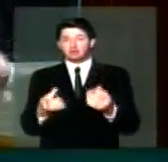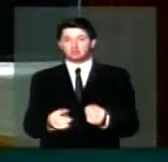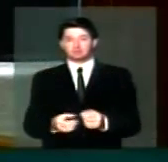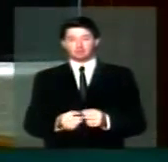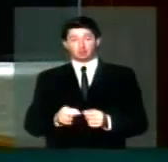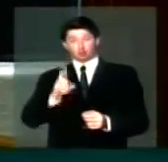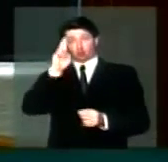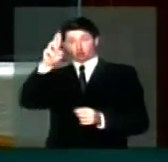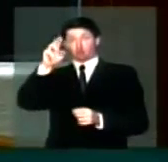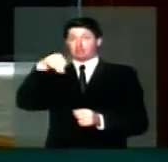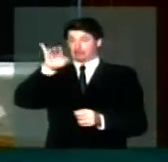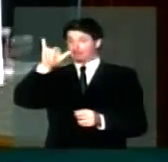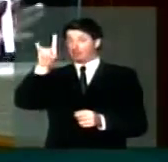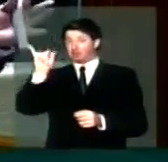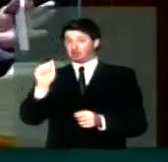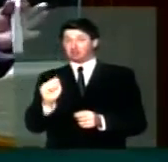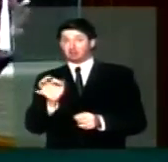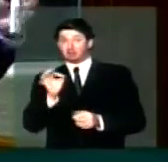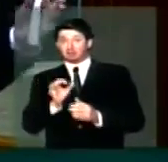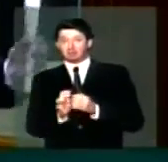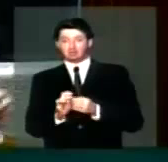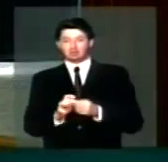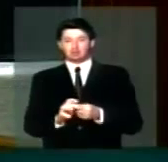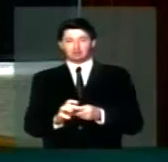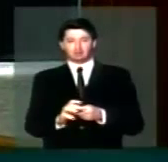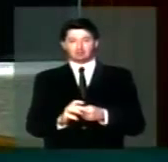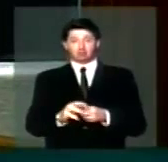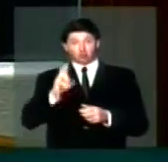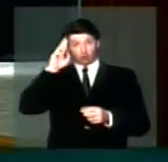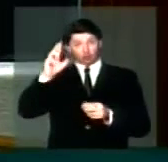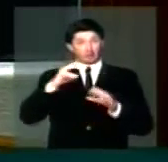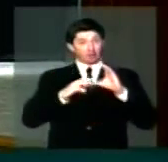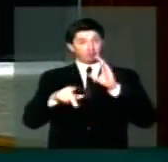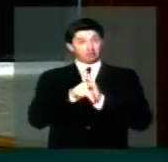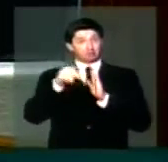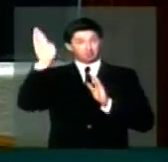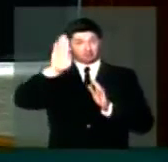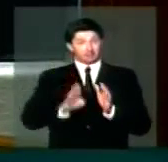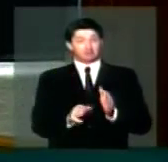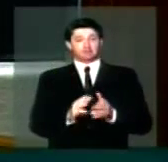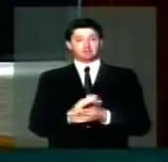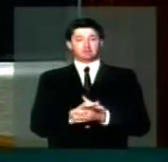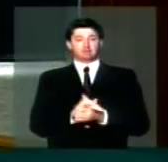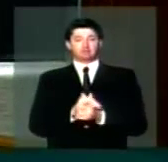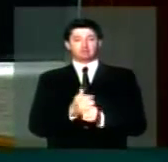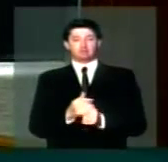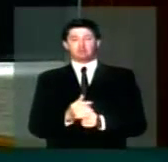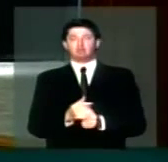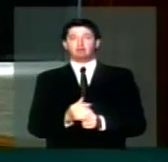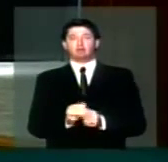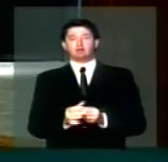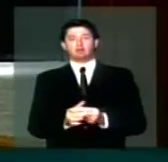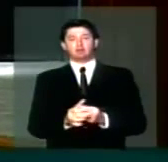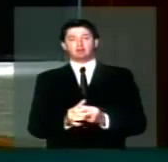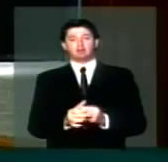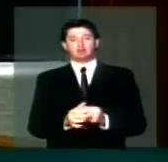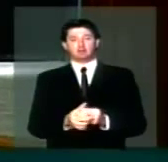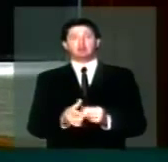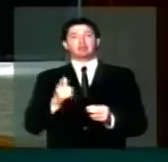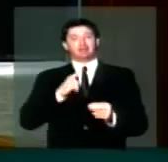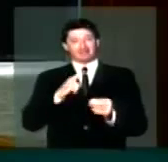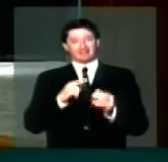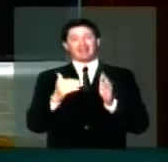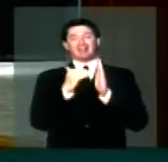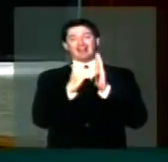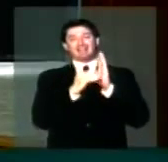Barões da mídia, boa parte dos proprietários dos meios de comunicação no Brasil fazem parte desta